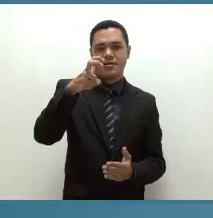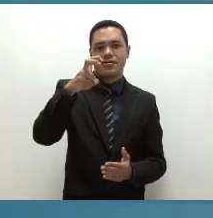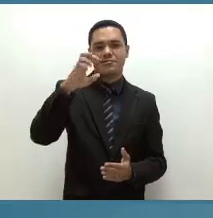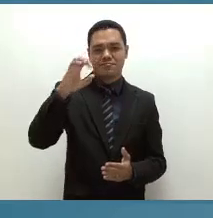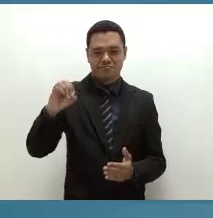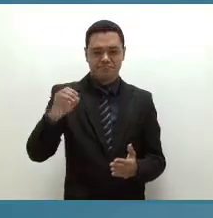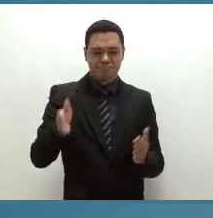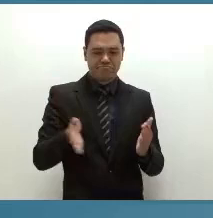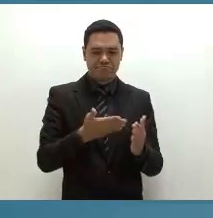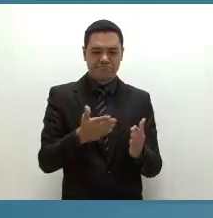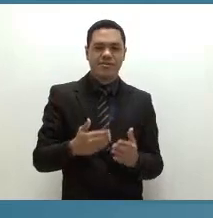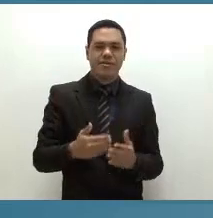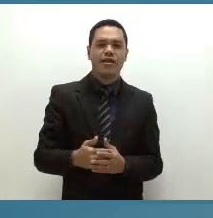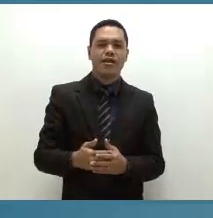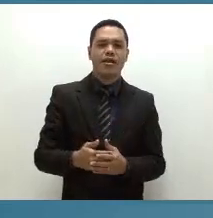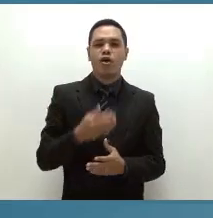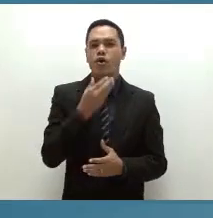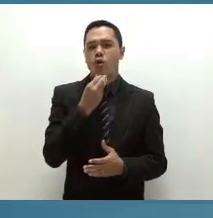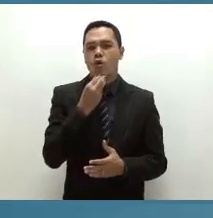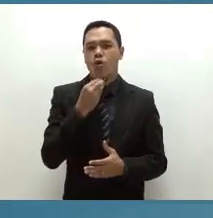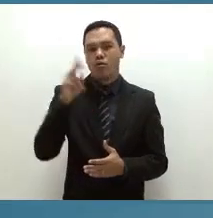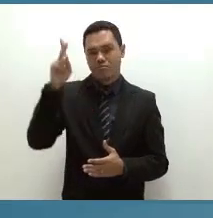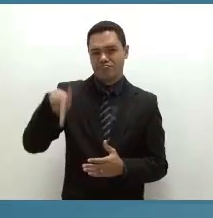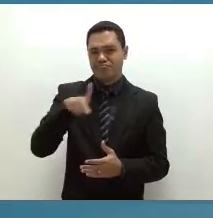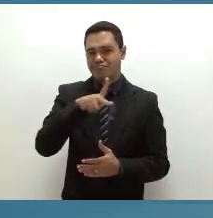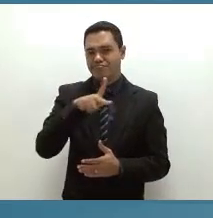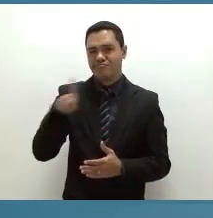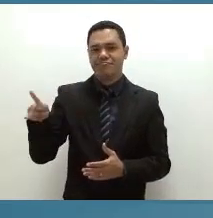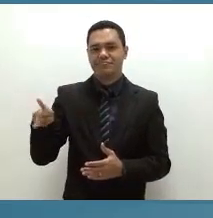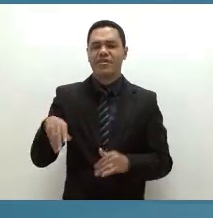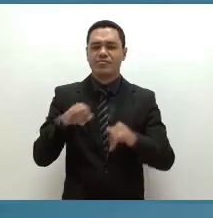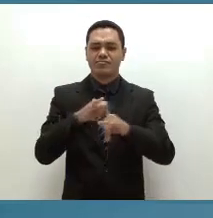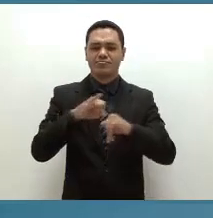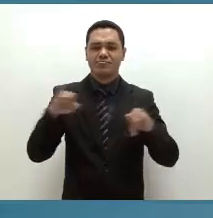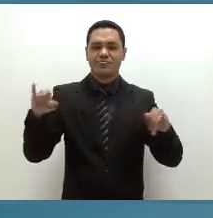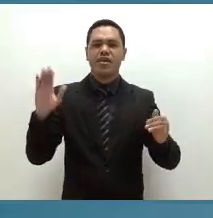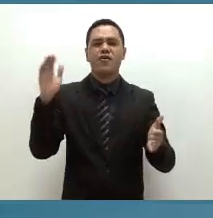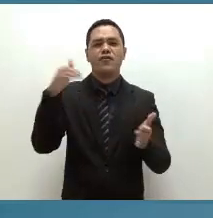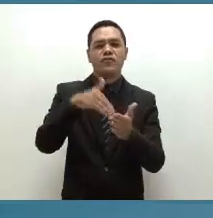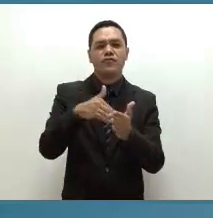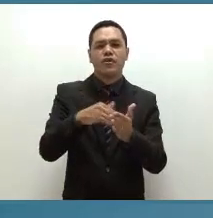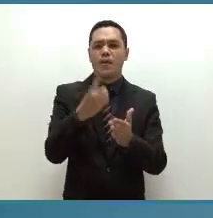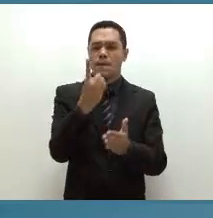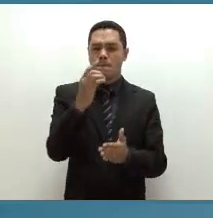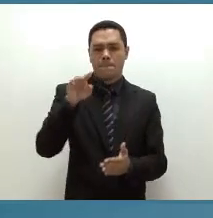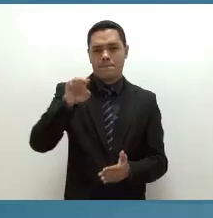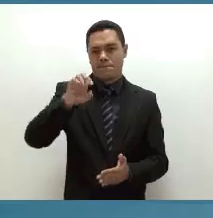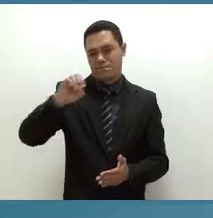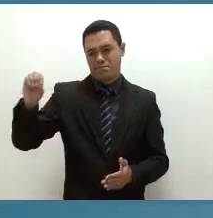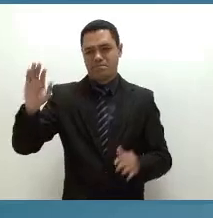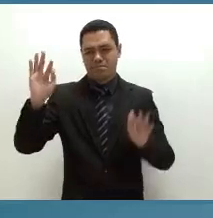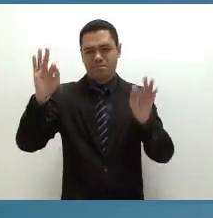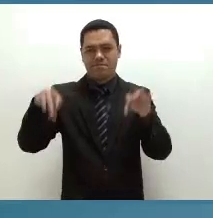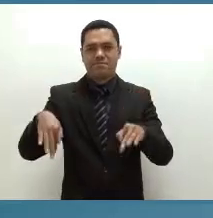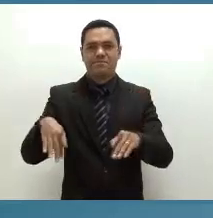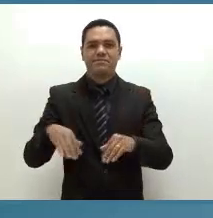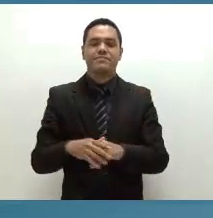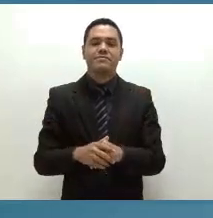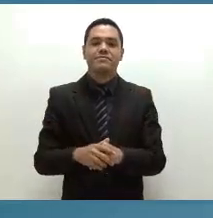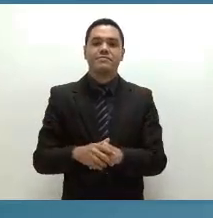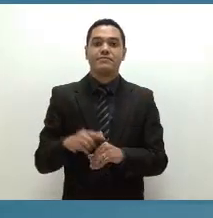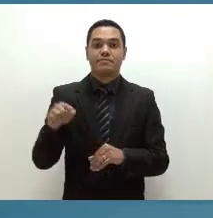II sobre a condição humana ao final do milênio, desperta minha atenção para o atual momento que